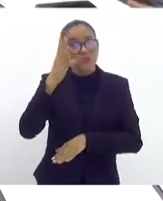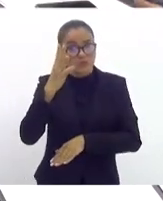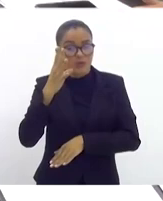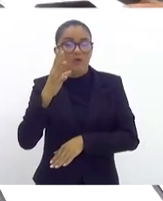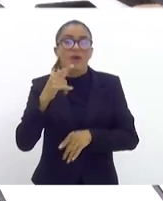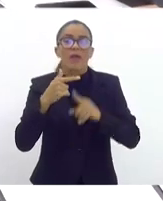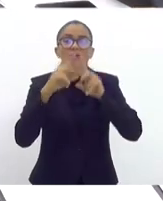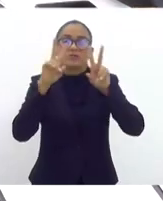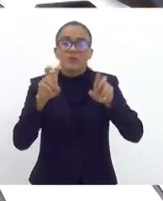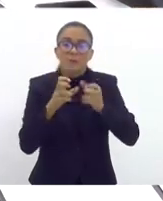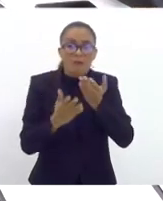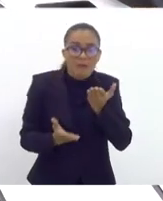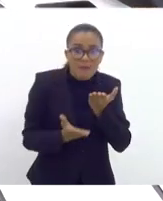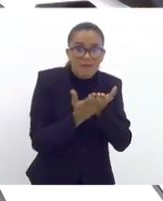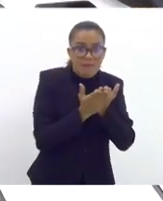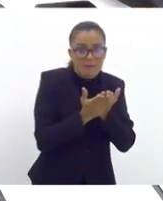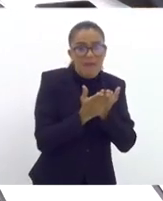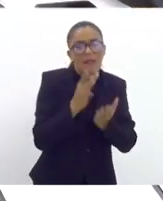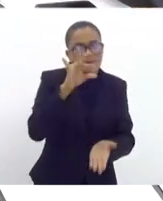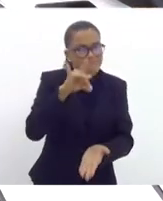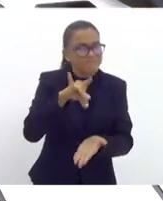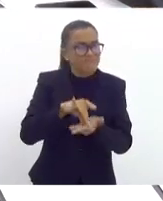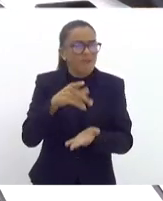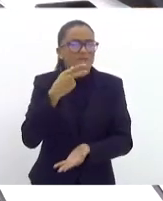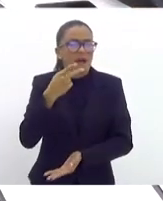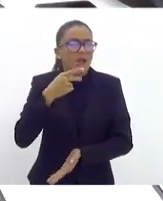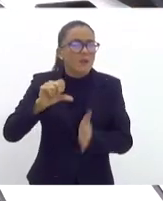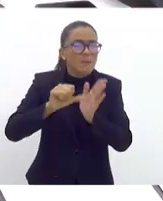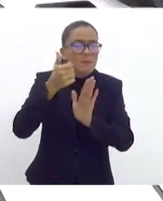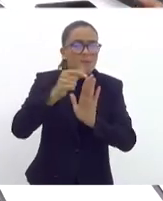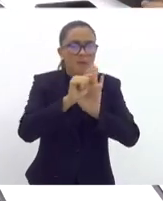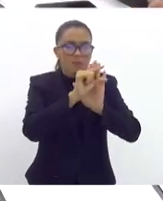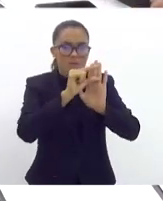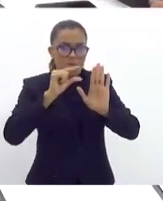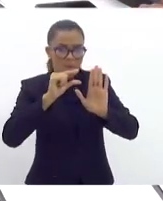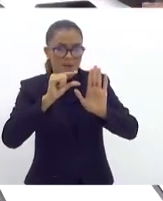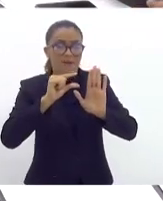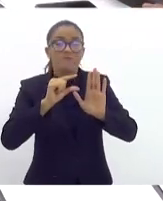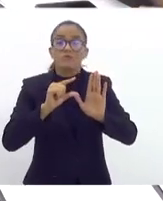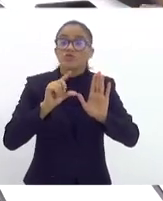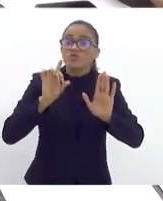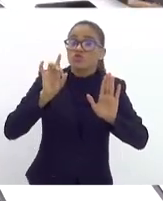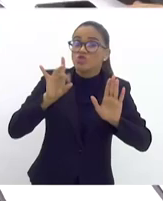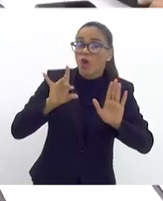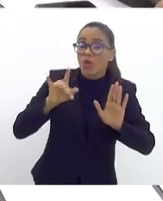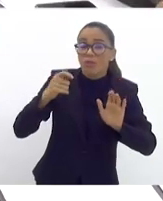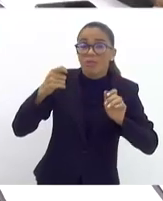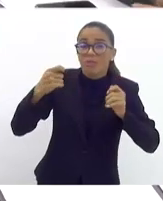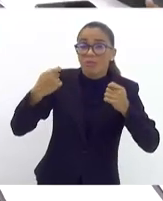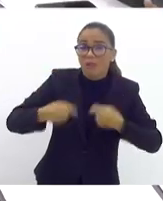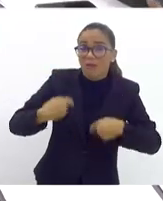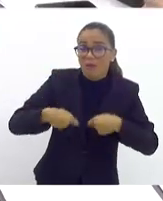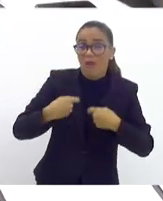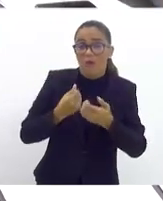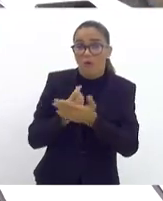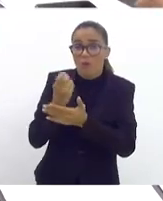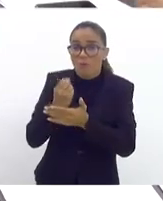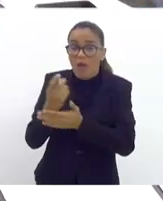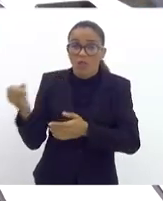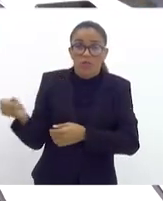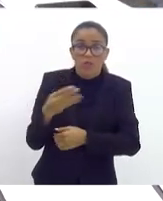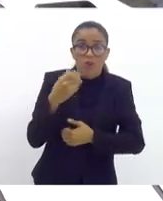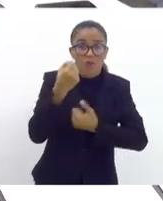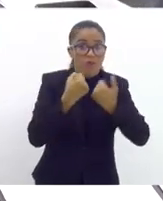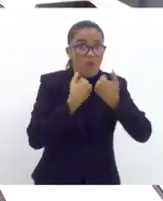negociação ele realmente fala no primeiro parágrafo só deverão adquirir novos coletivos que